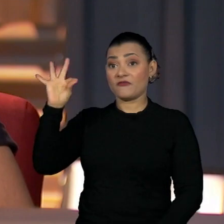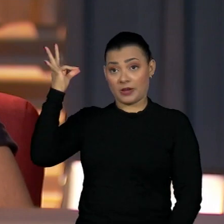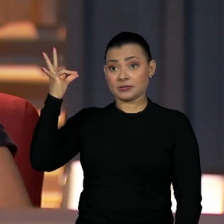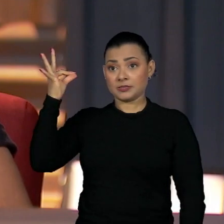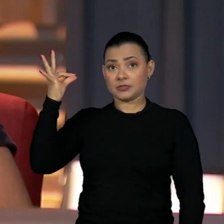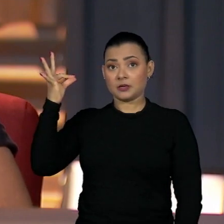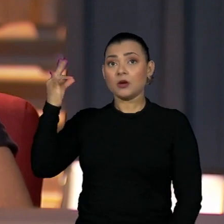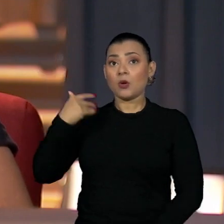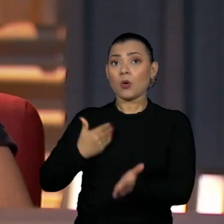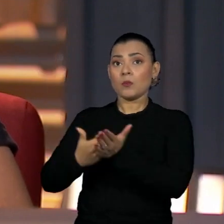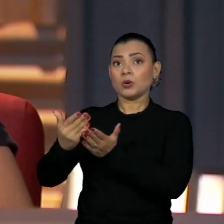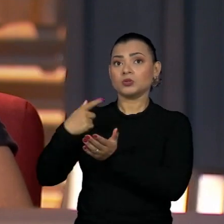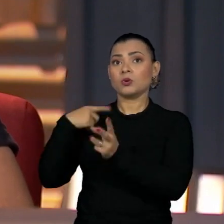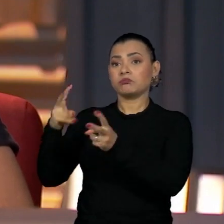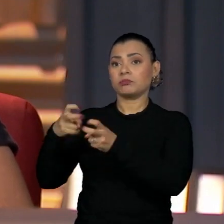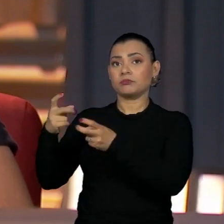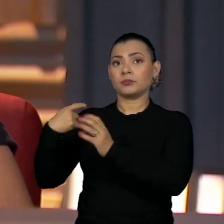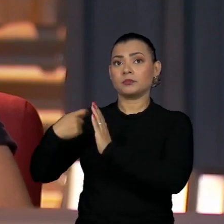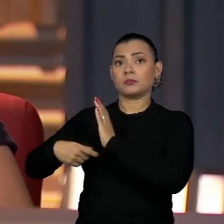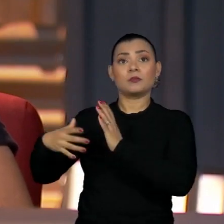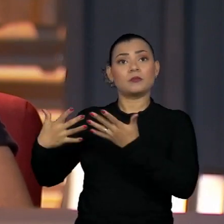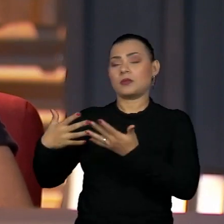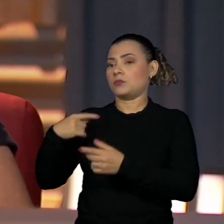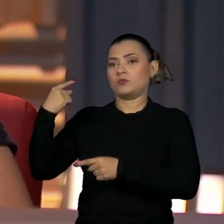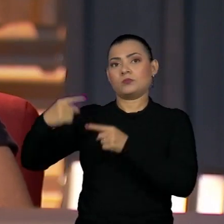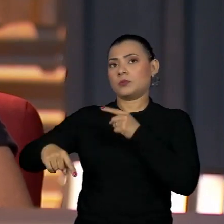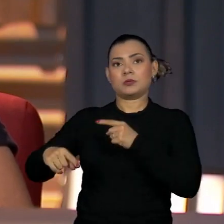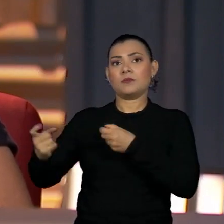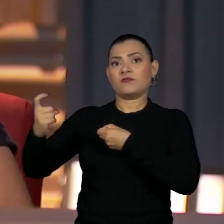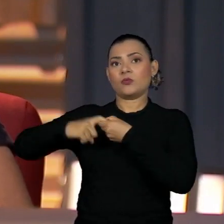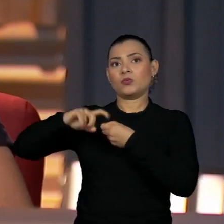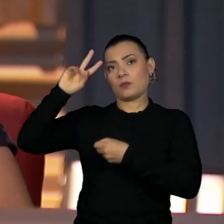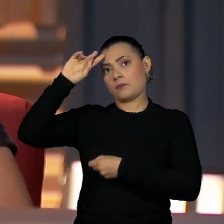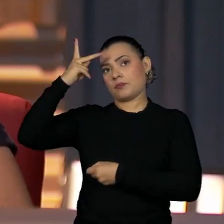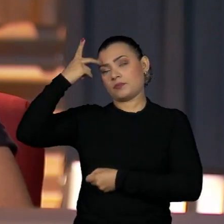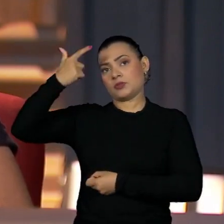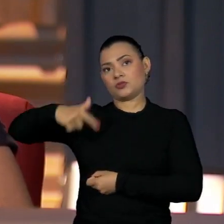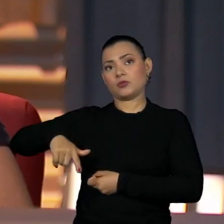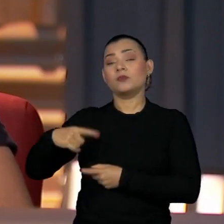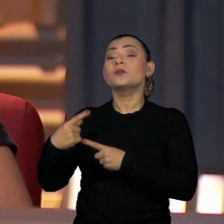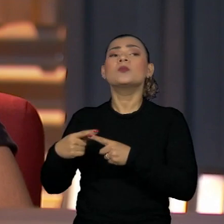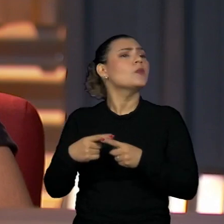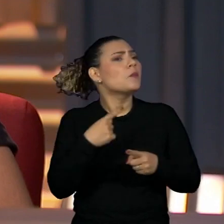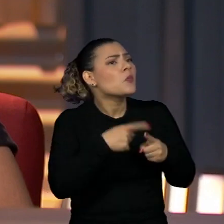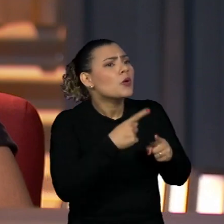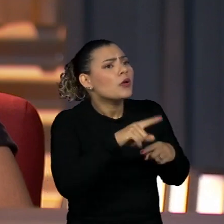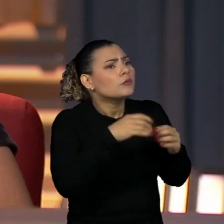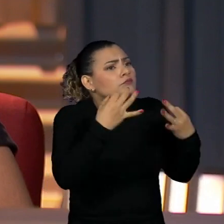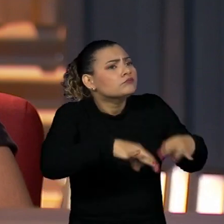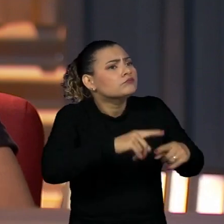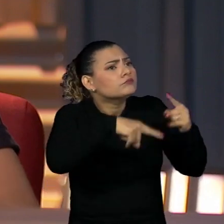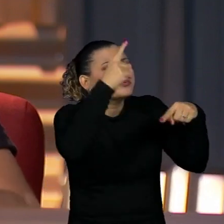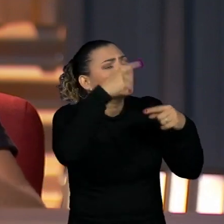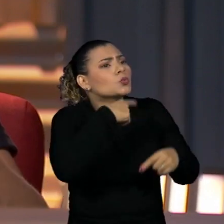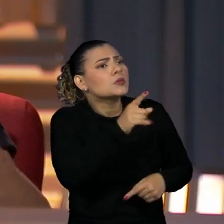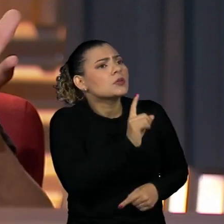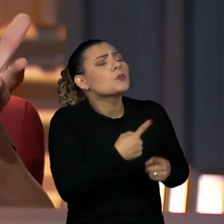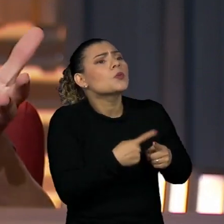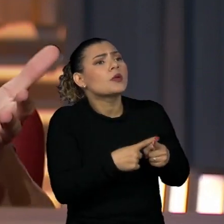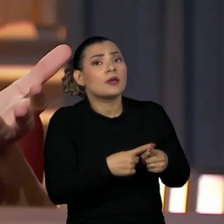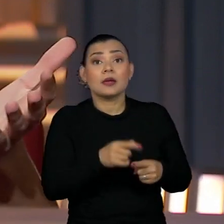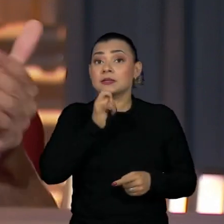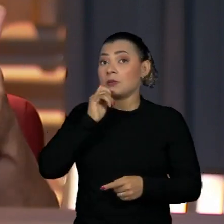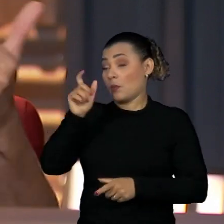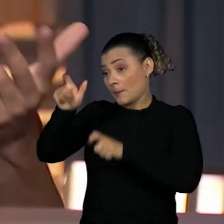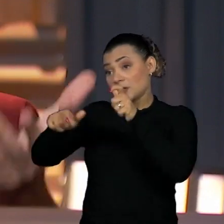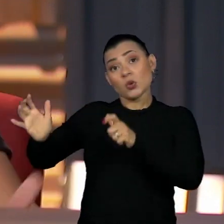chegou a aplicar isso, não deu certo. Tanto que eles voltaram atrás depois. Por que não deu? Porque quem tem